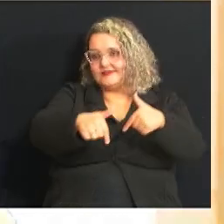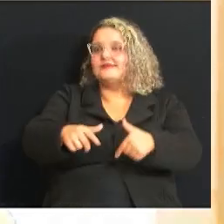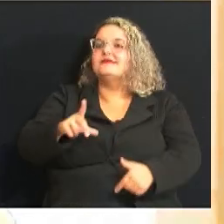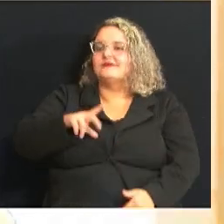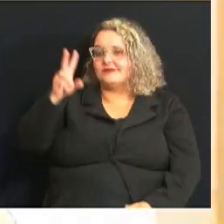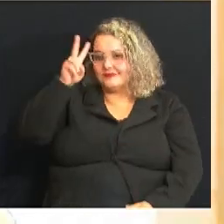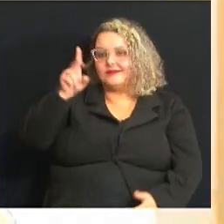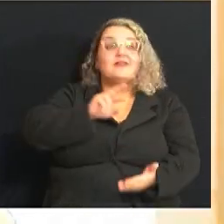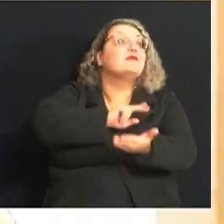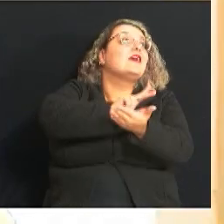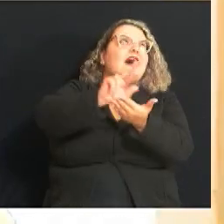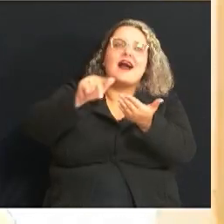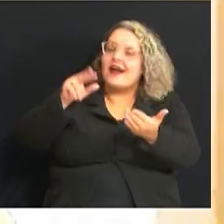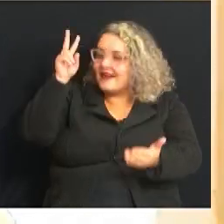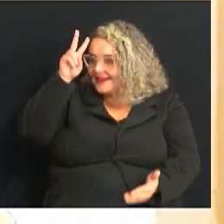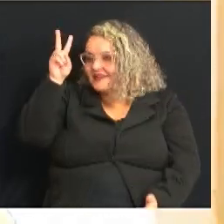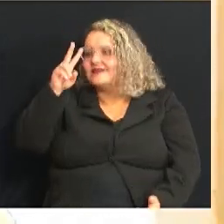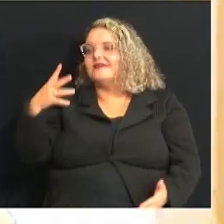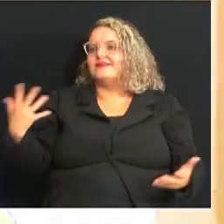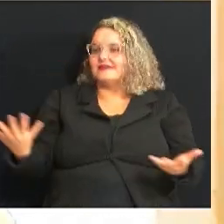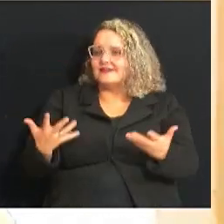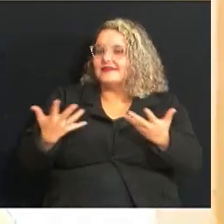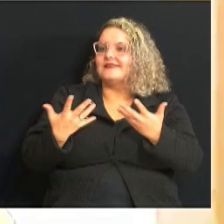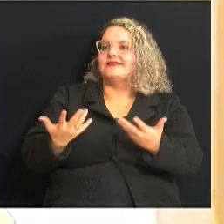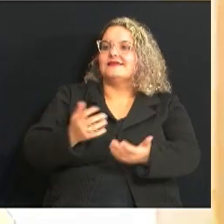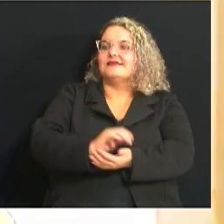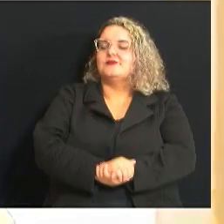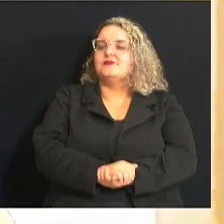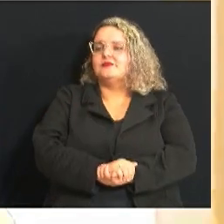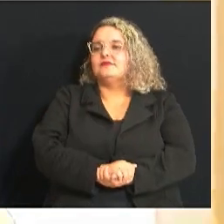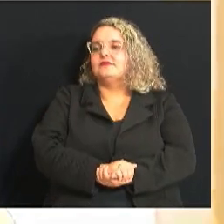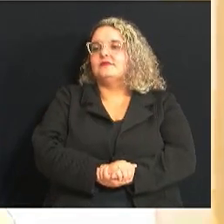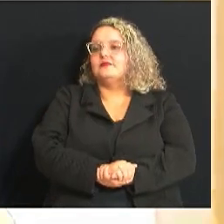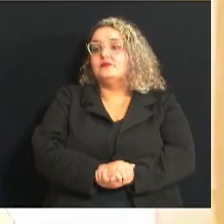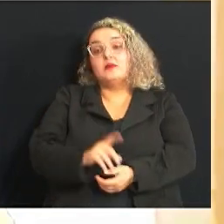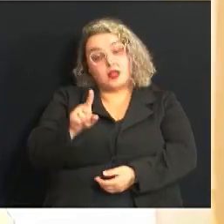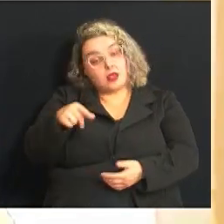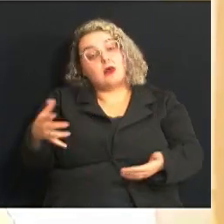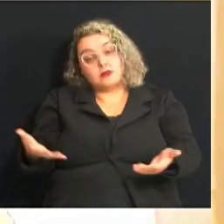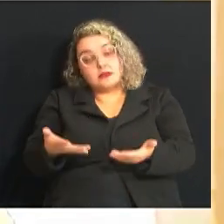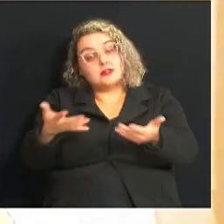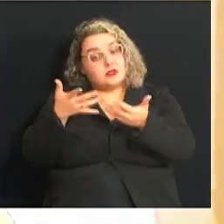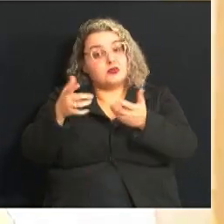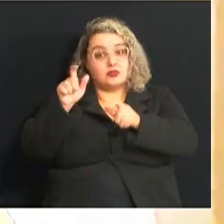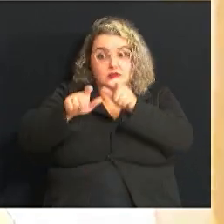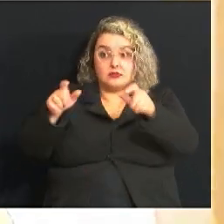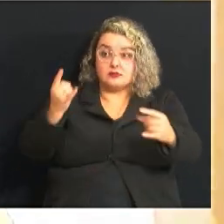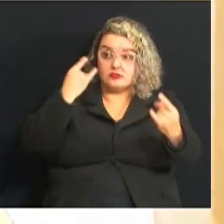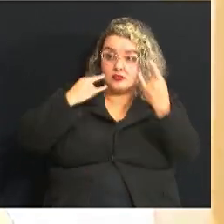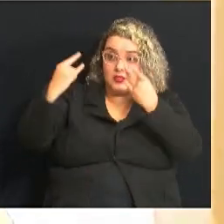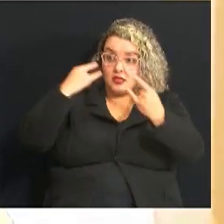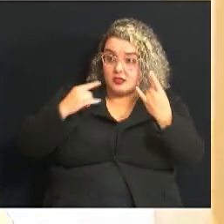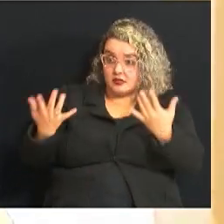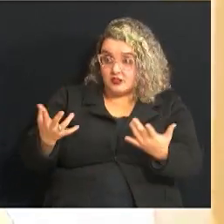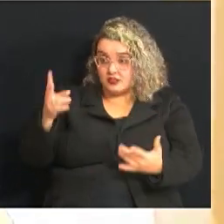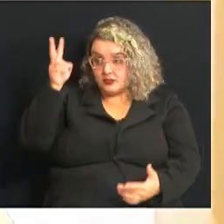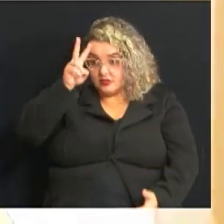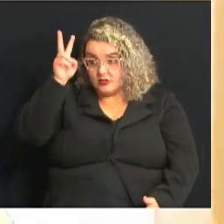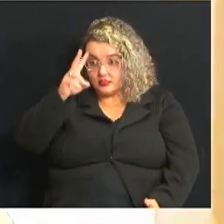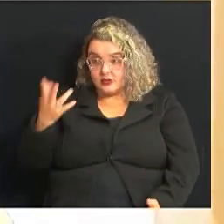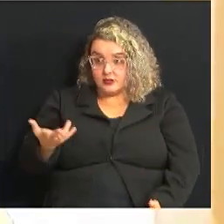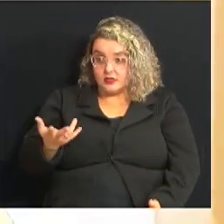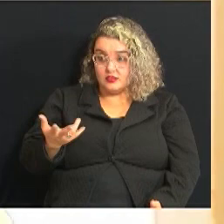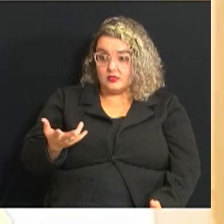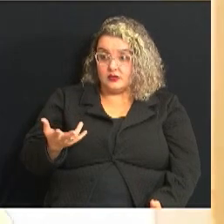para o pessoal se empolgar, gente. Né? Muita. Porque é um incentivo, né? O pessoal se inspira em histórias, né? Estão